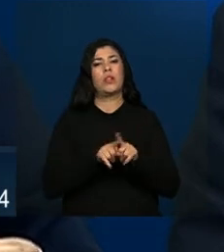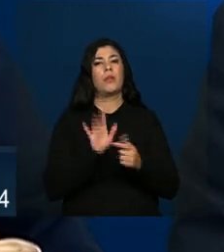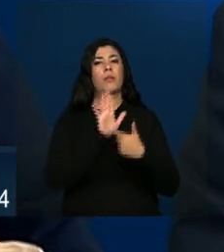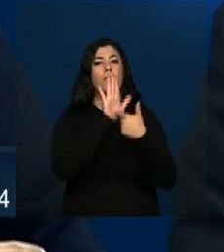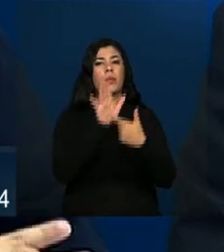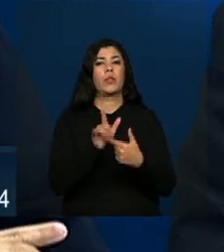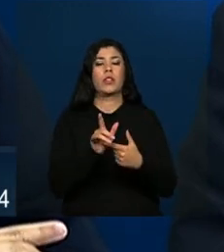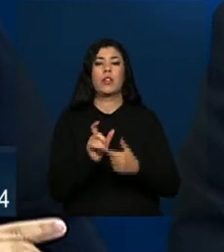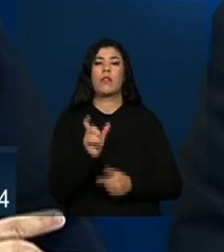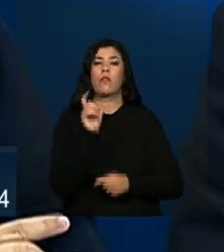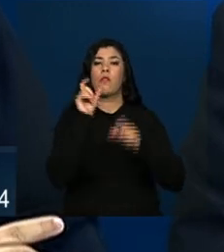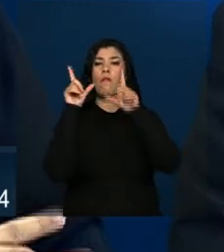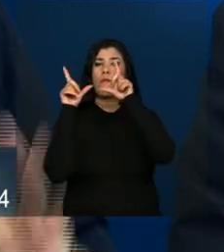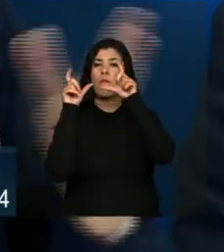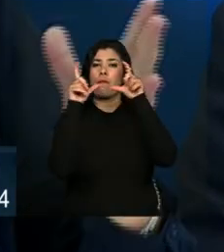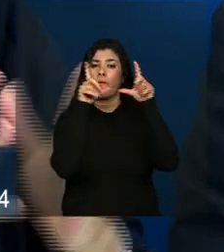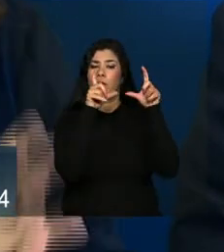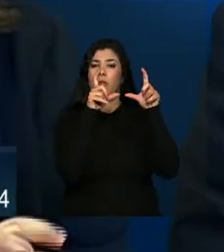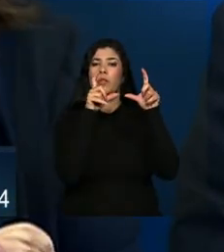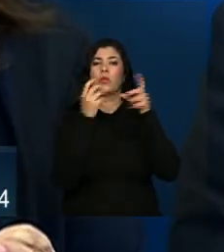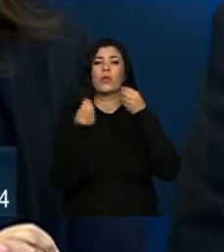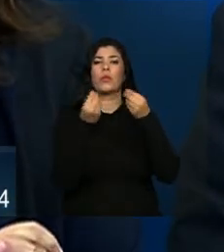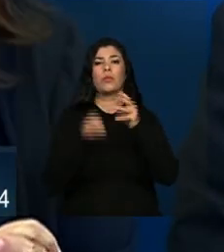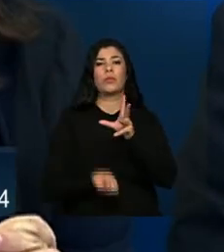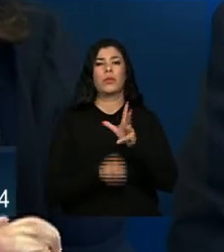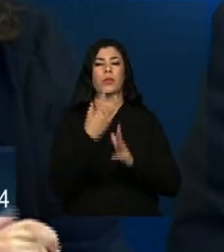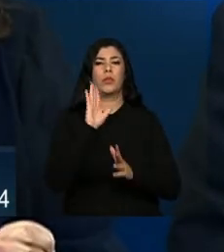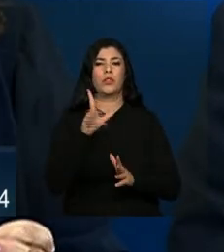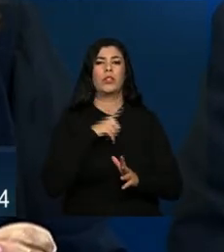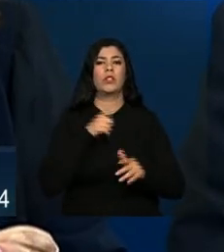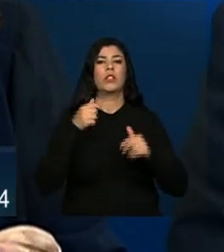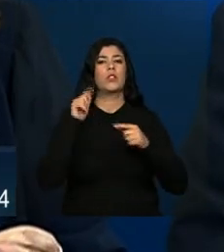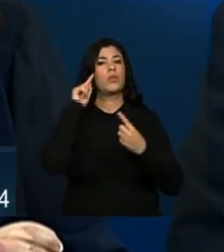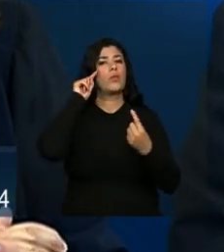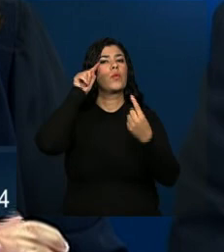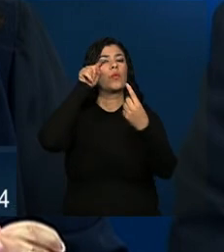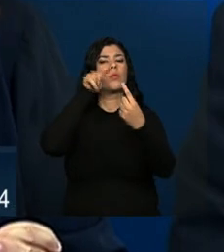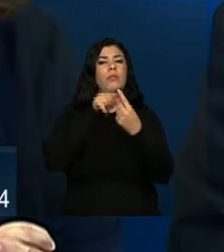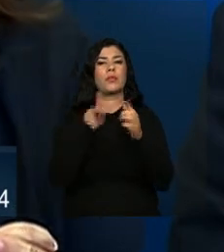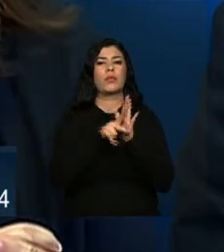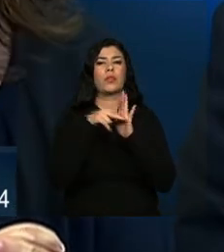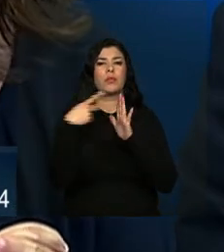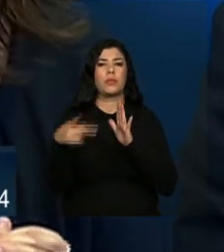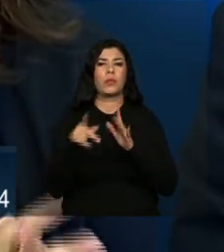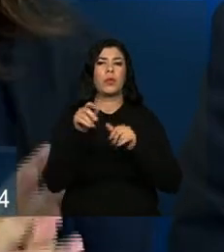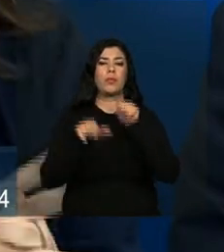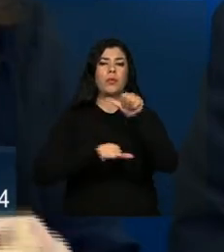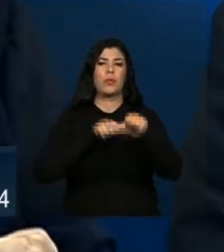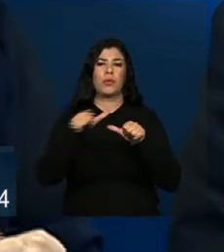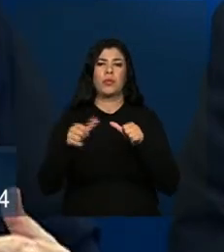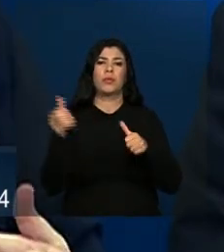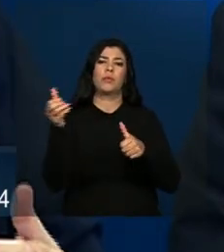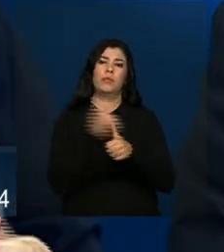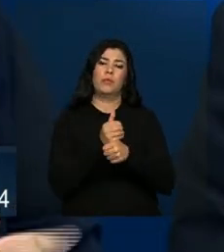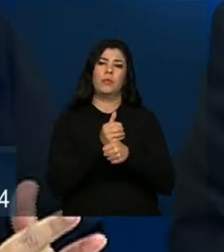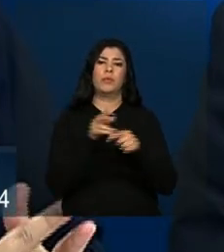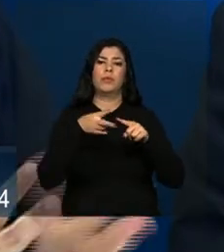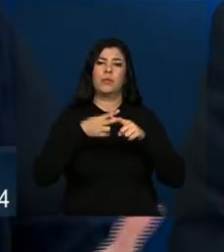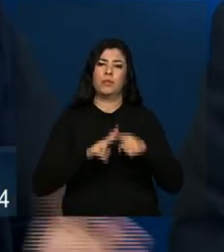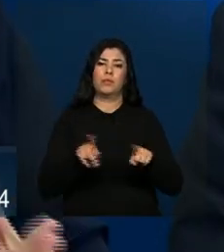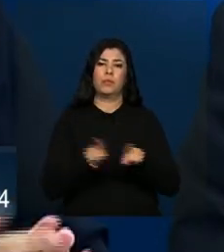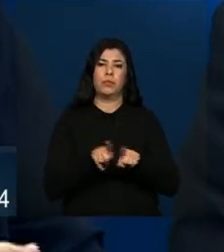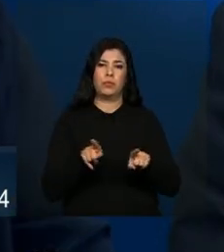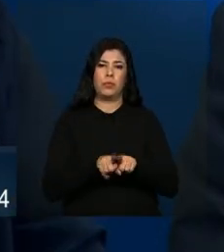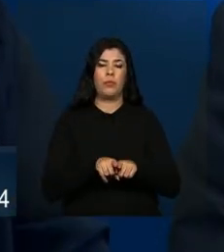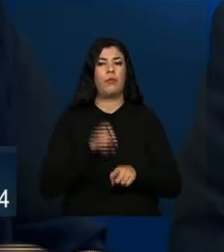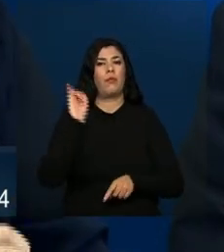fotografia a das empresas do produto que está sendo objeto da realização do ritual essa essa é uma